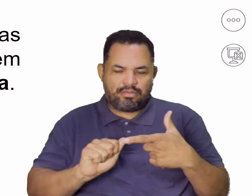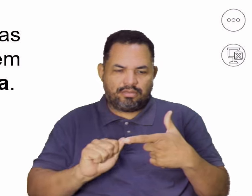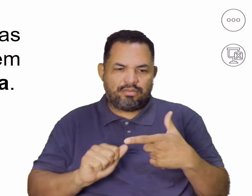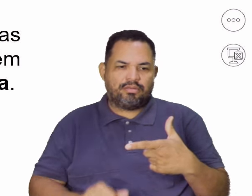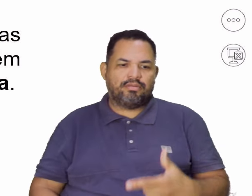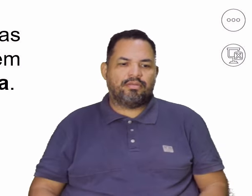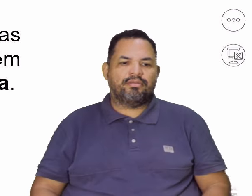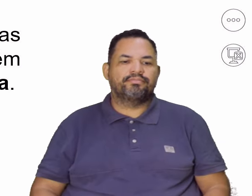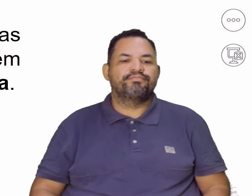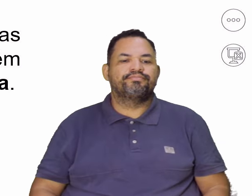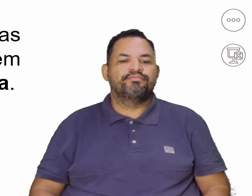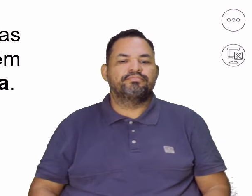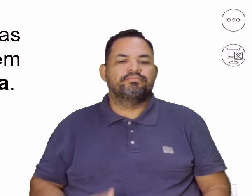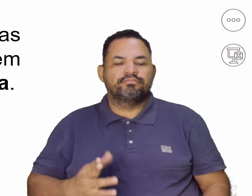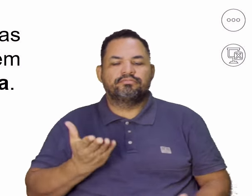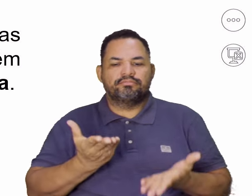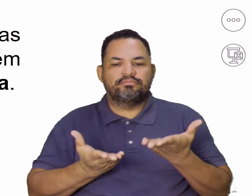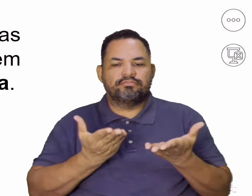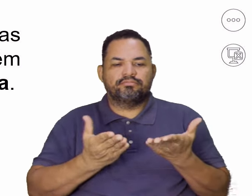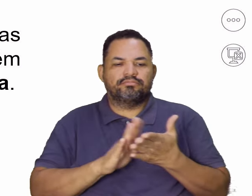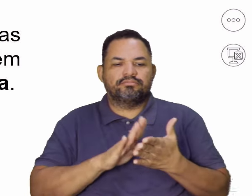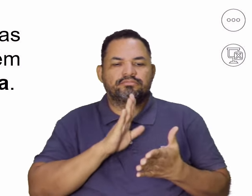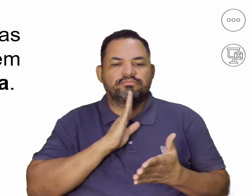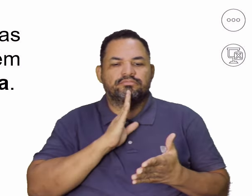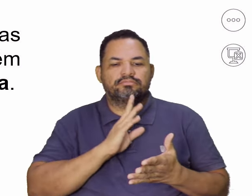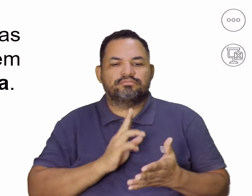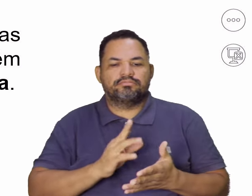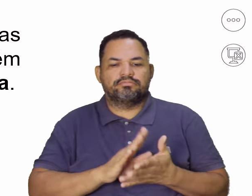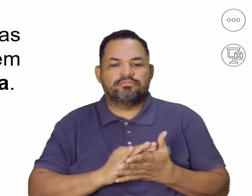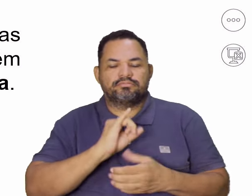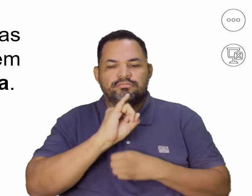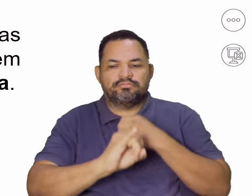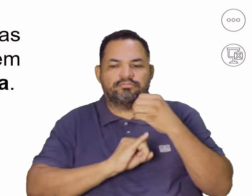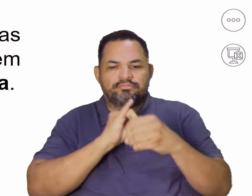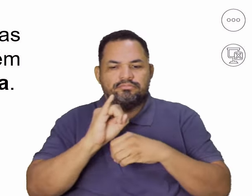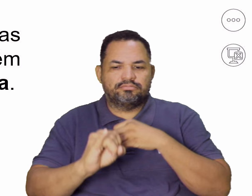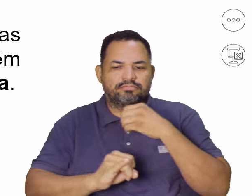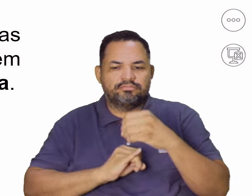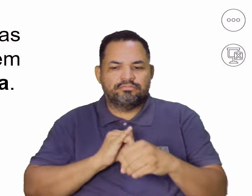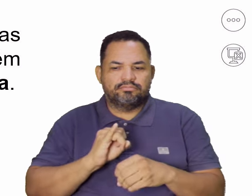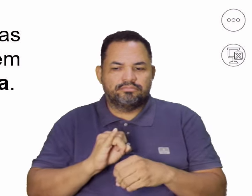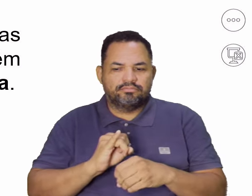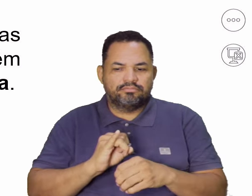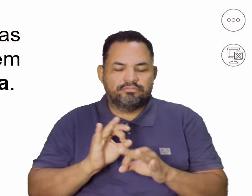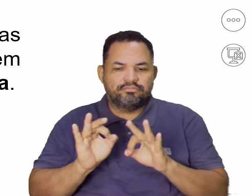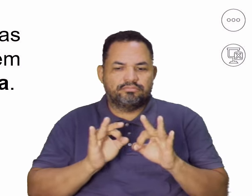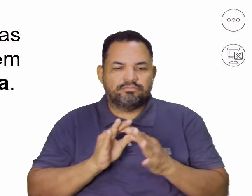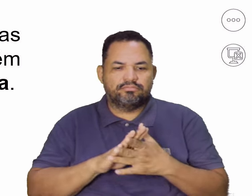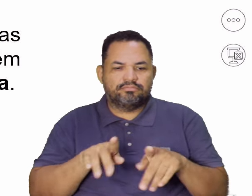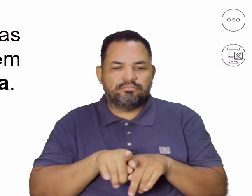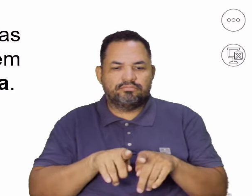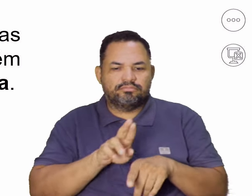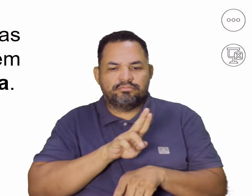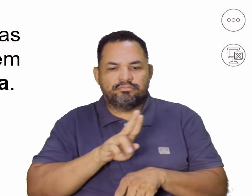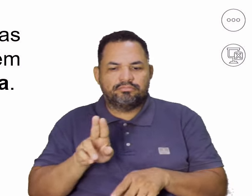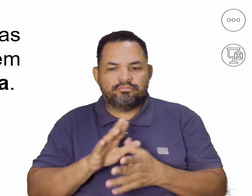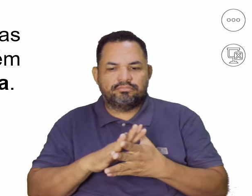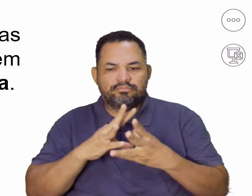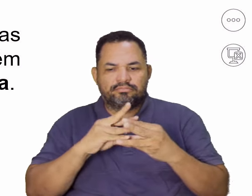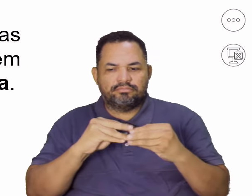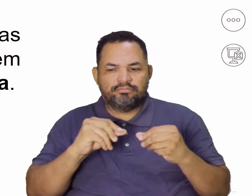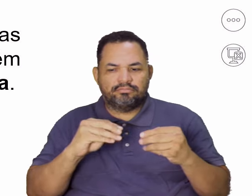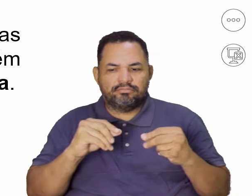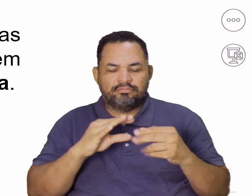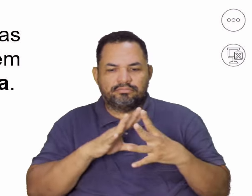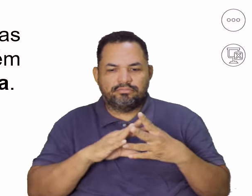ácido essas constantes de equilíbrio são conhecidas como constante de ionização também chamada constante dissociação